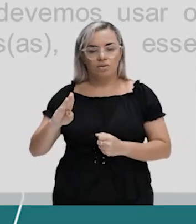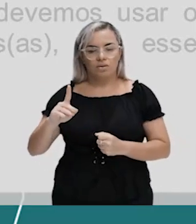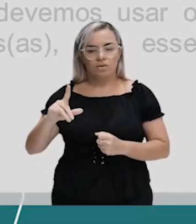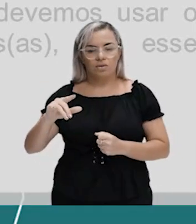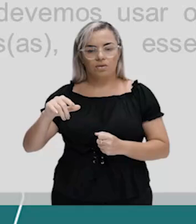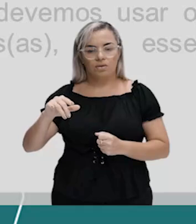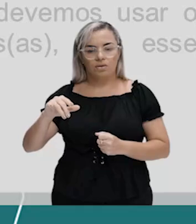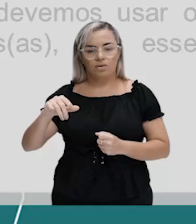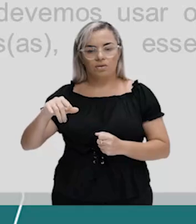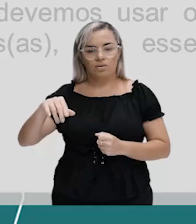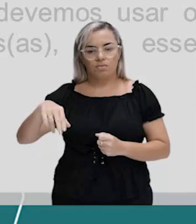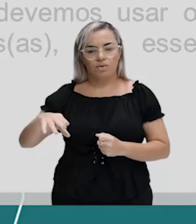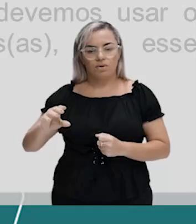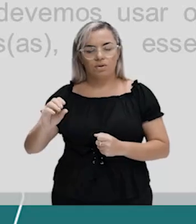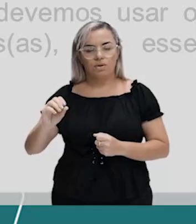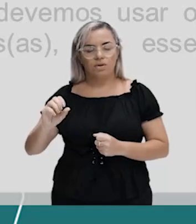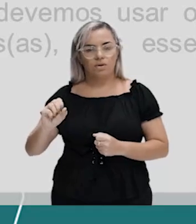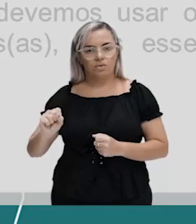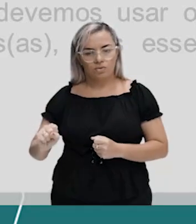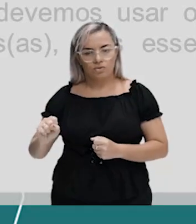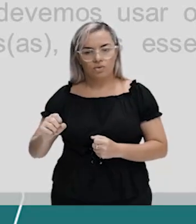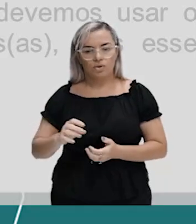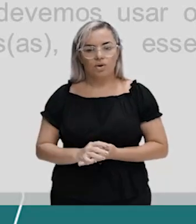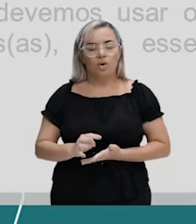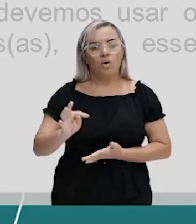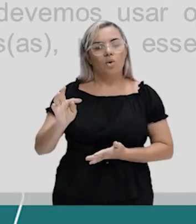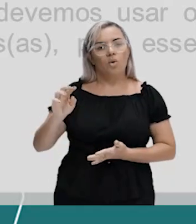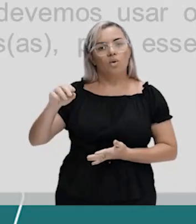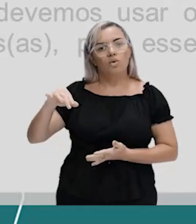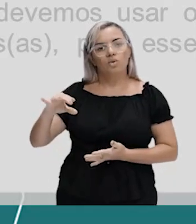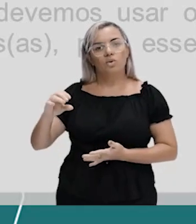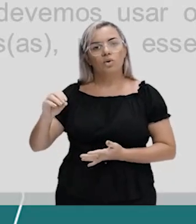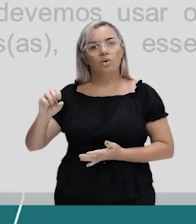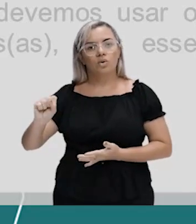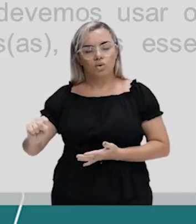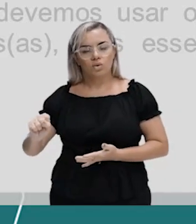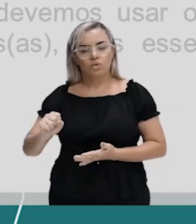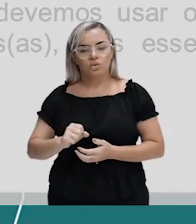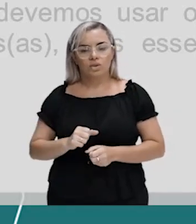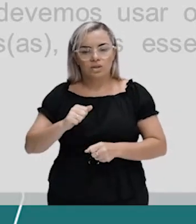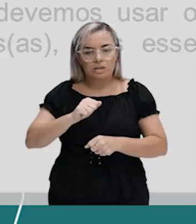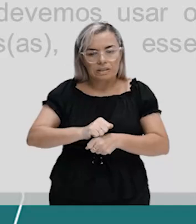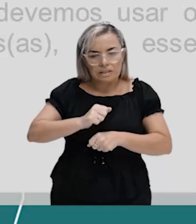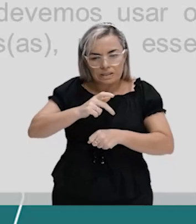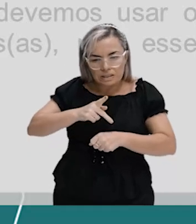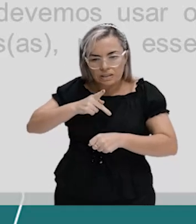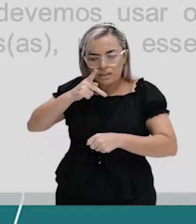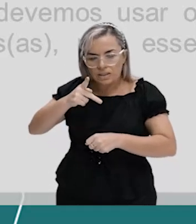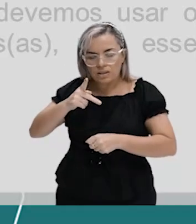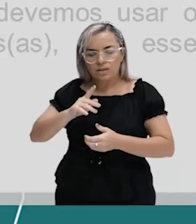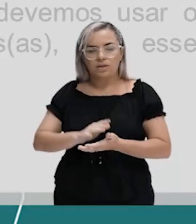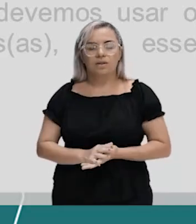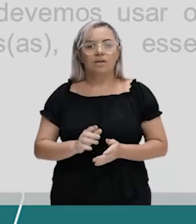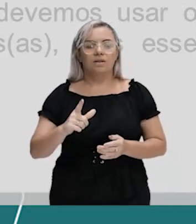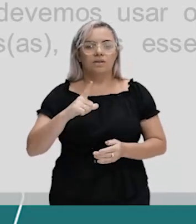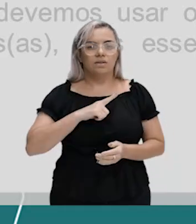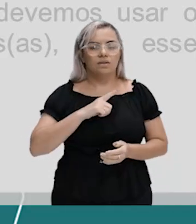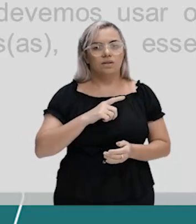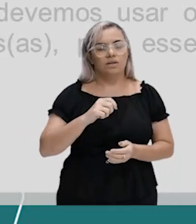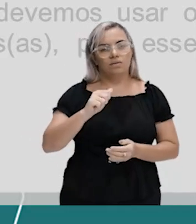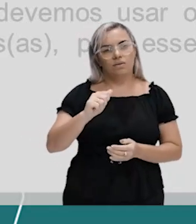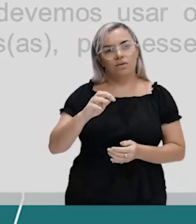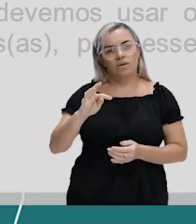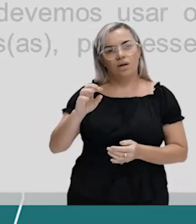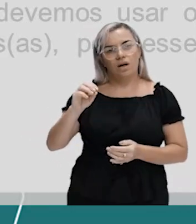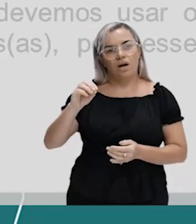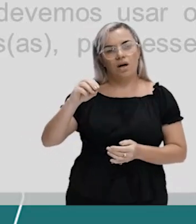oblíquos tônicos. Nós temos os átonos, que a gente viu até naquela questão anterior, que quando começa a frase com pronomes átonos, né? E aqui nós